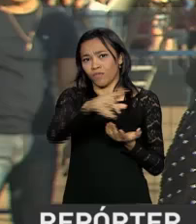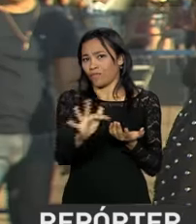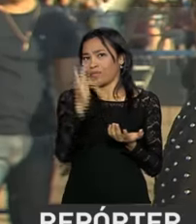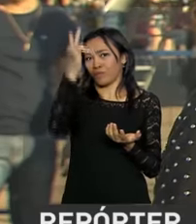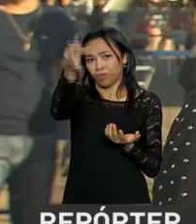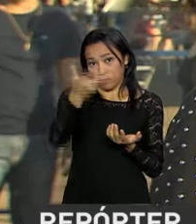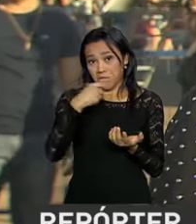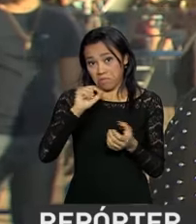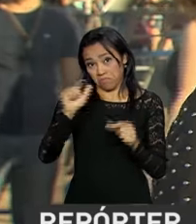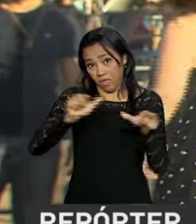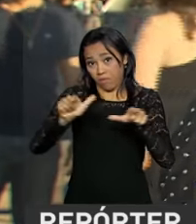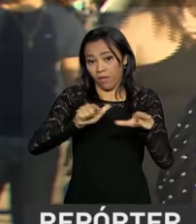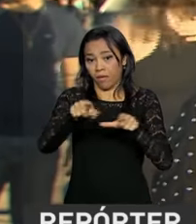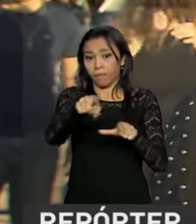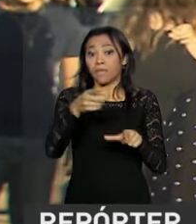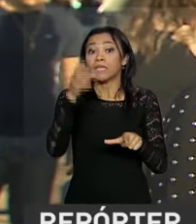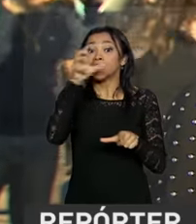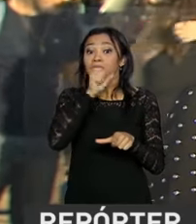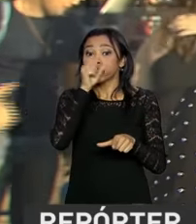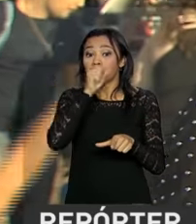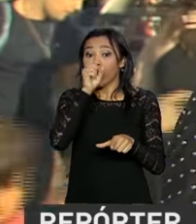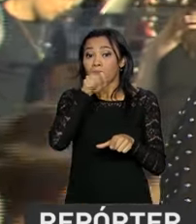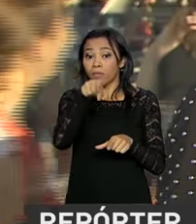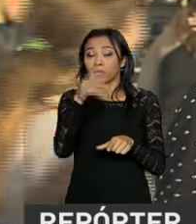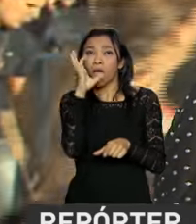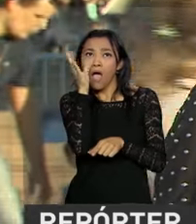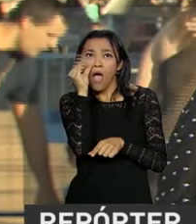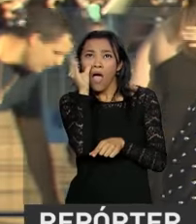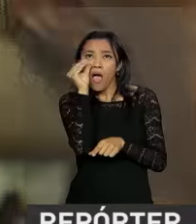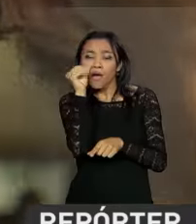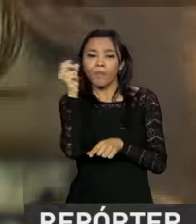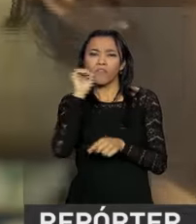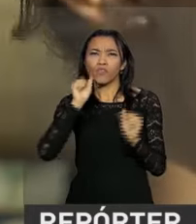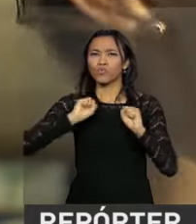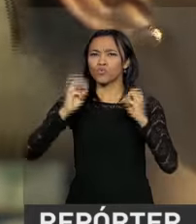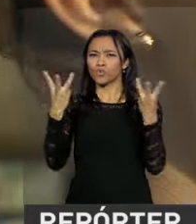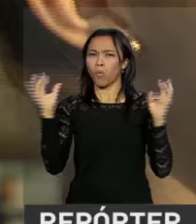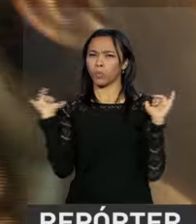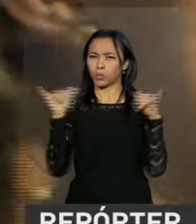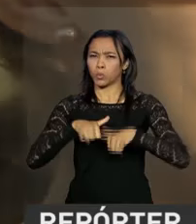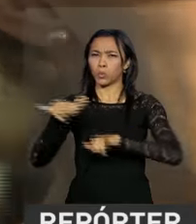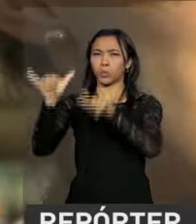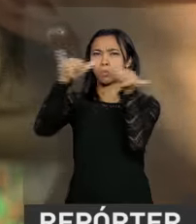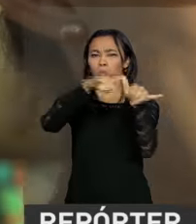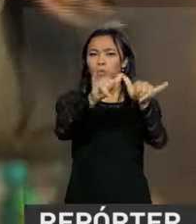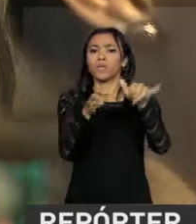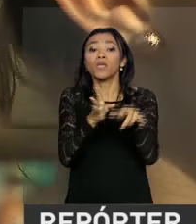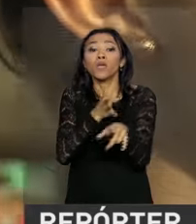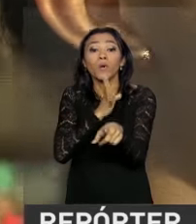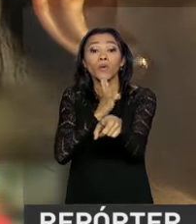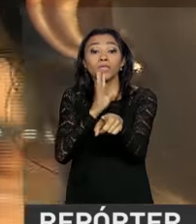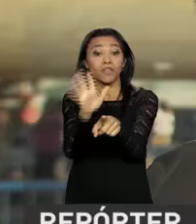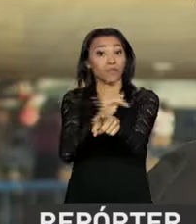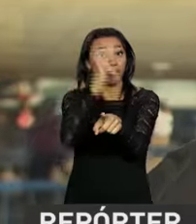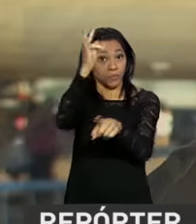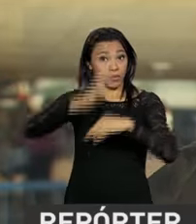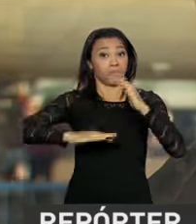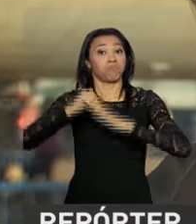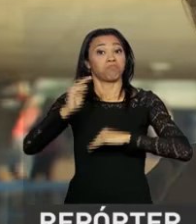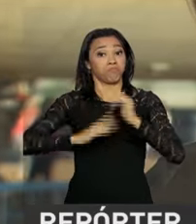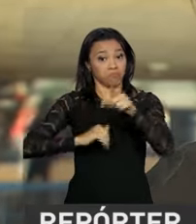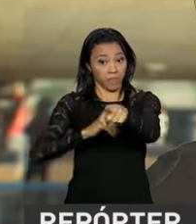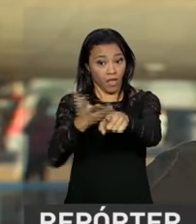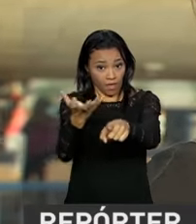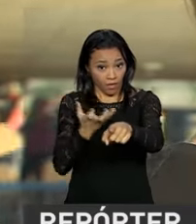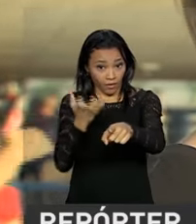aviadores. Gabriela esteve no Sábado Aéreo, em Brasília, para assistir ao show e também para conhecer mais de perto sua futura profissão. Ela quer